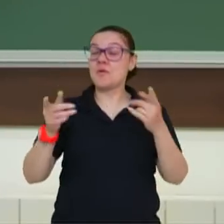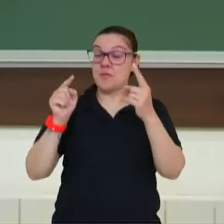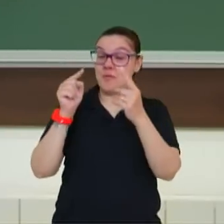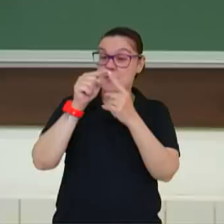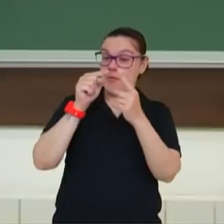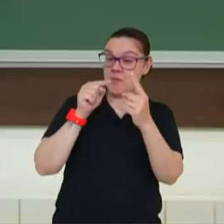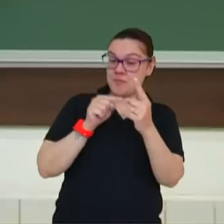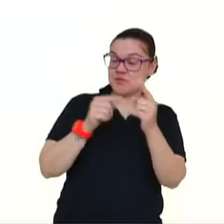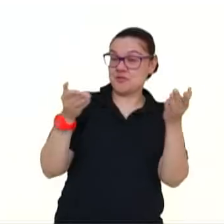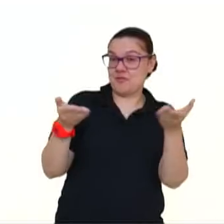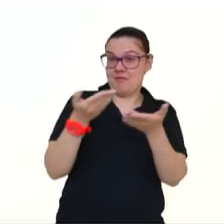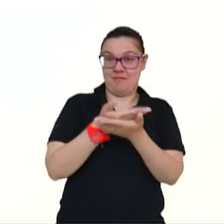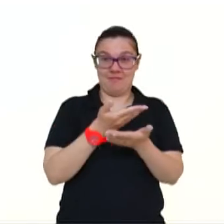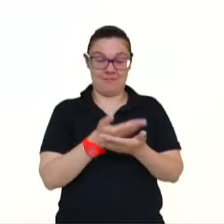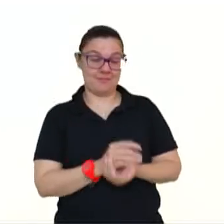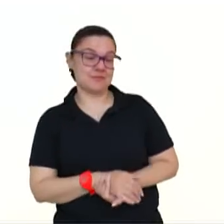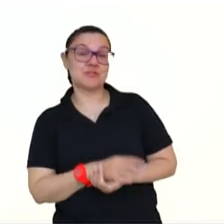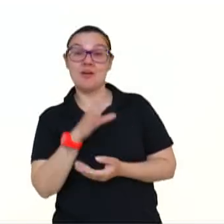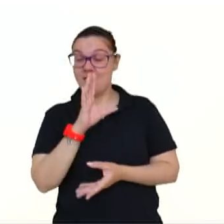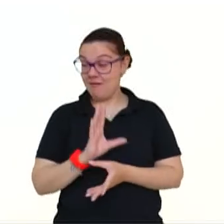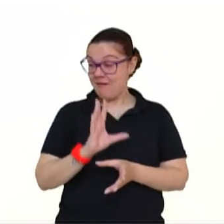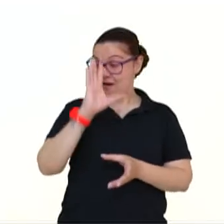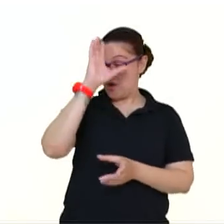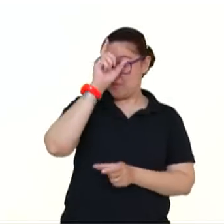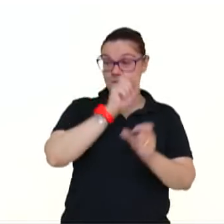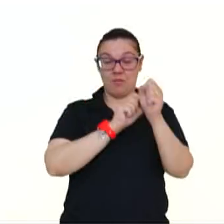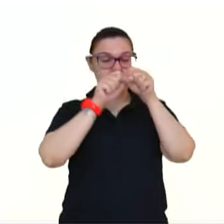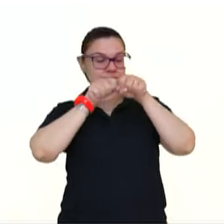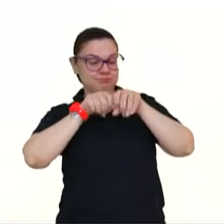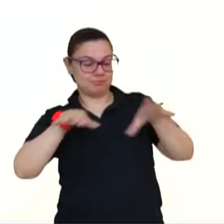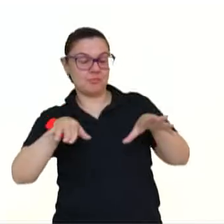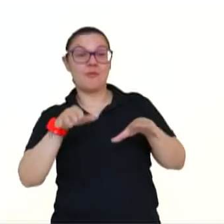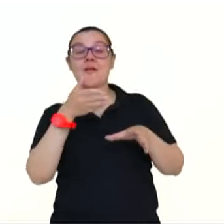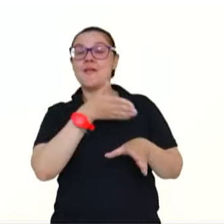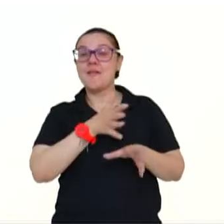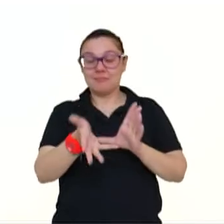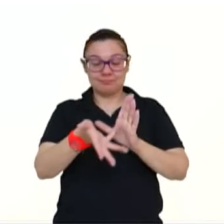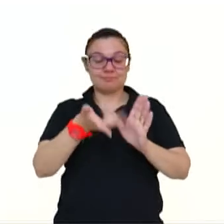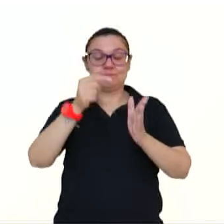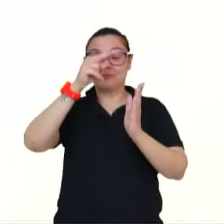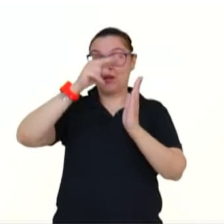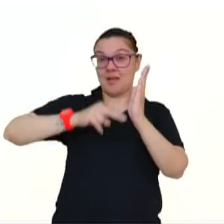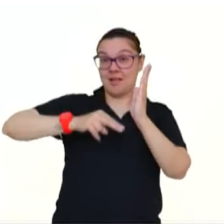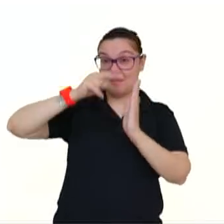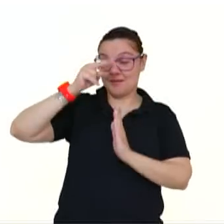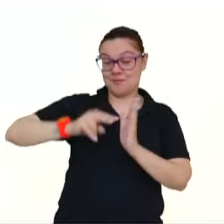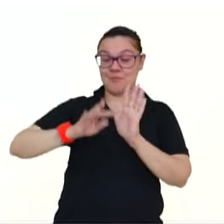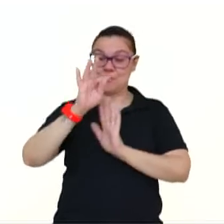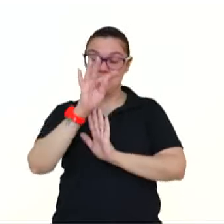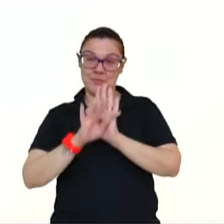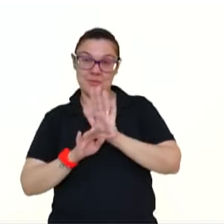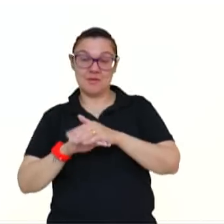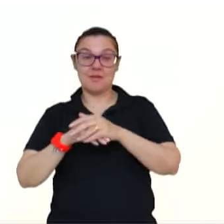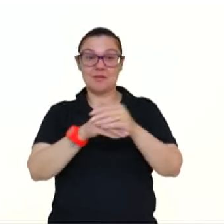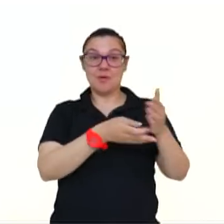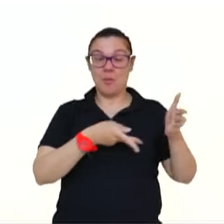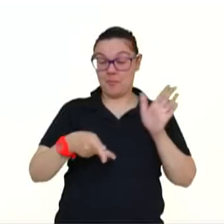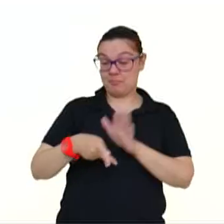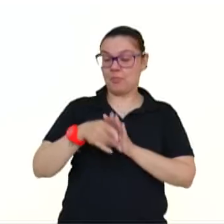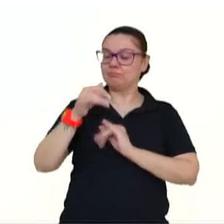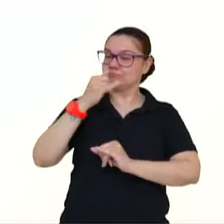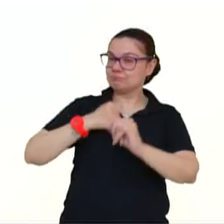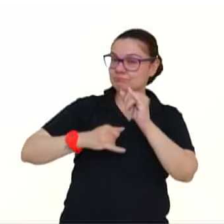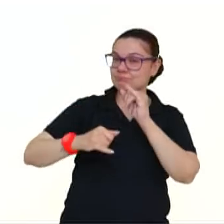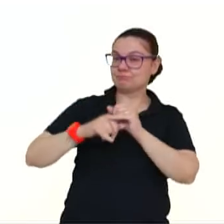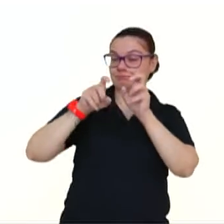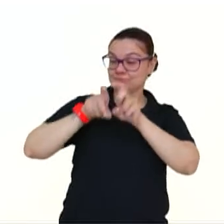Os objetivos da aula: conhecer os recursos que ampliam as possibilidades de leitura de um texto no meio